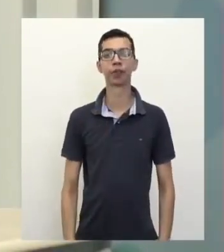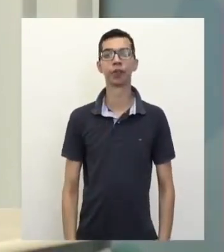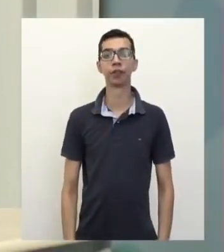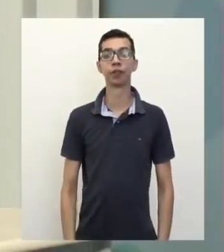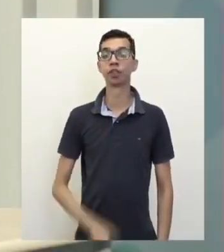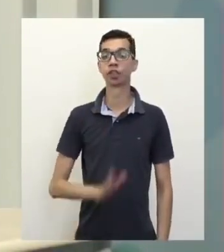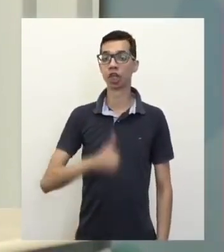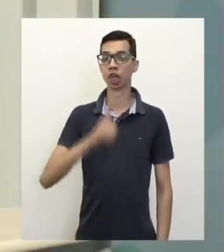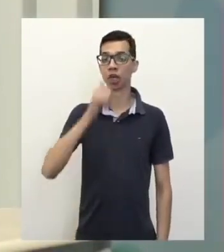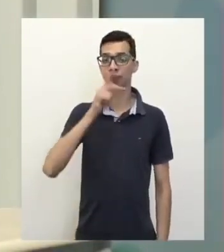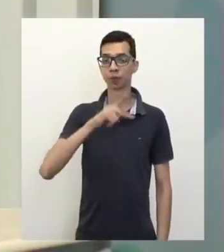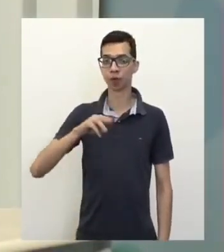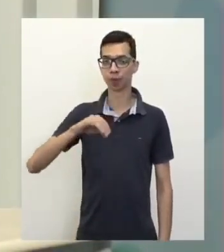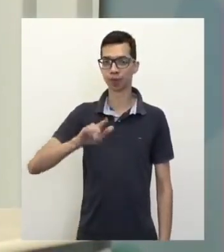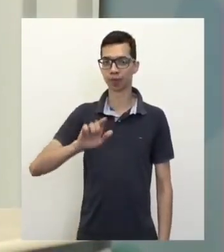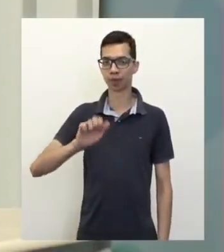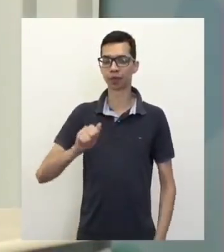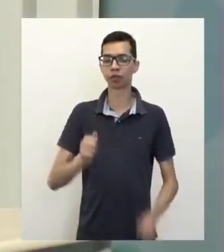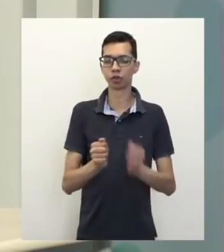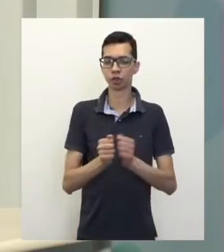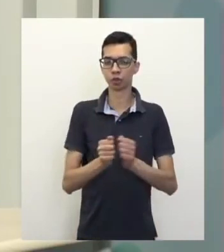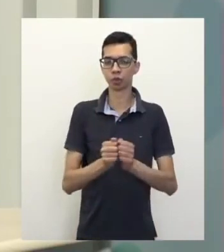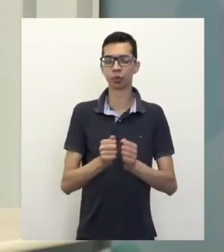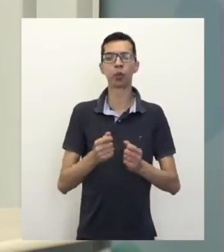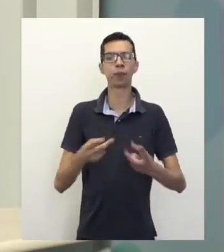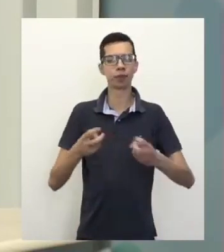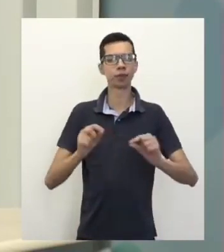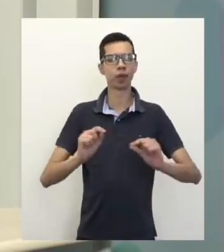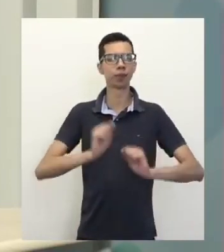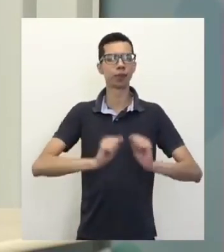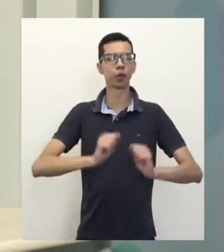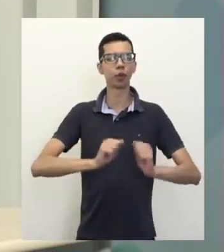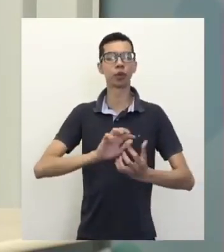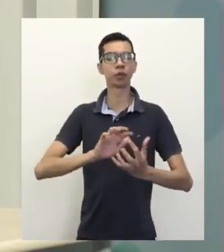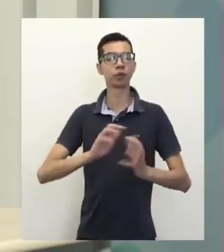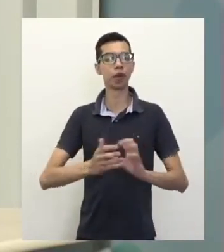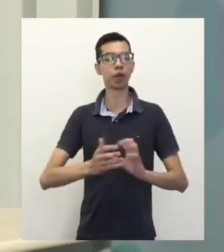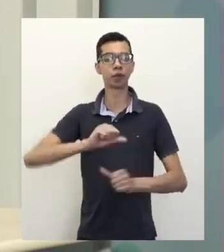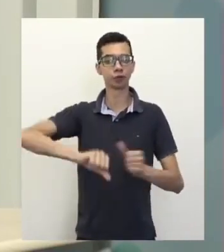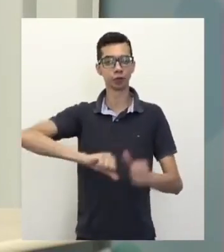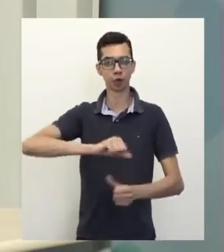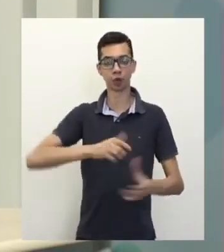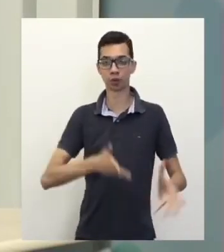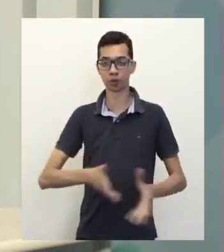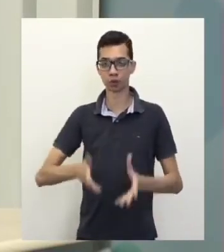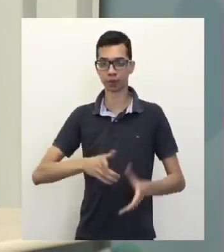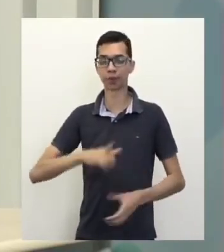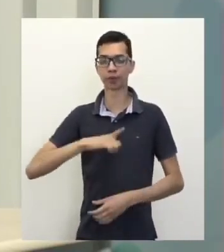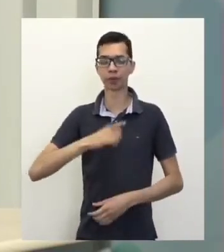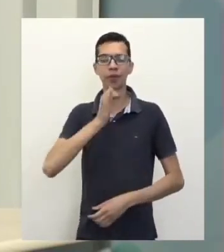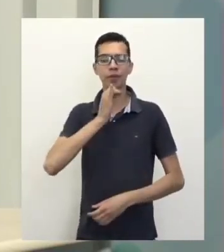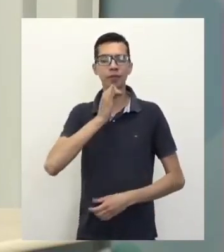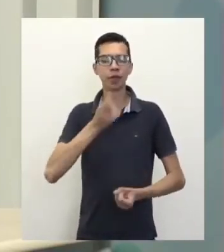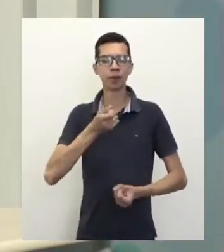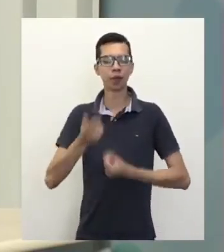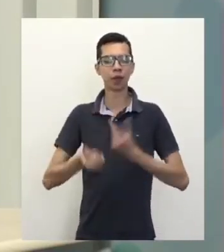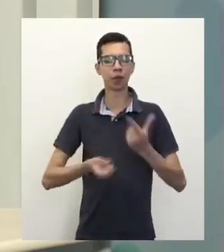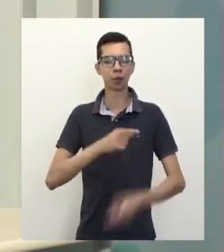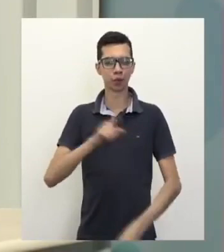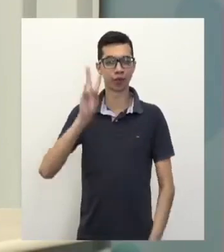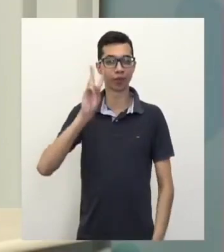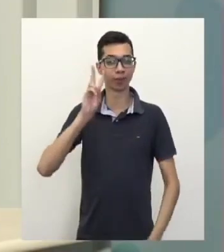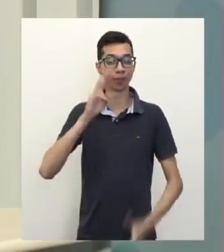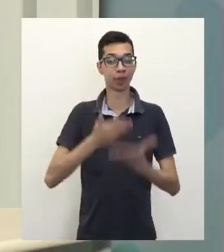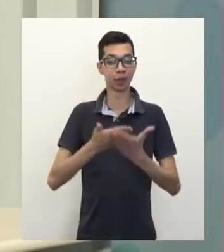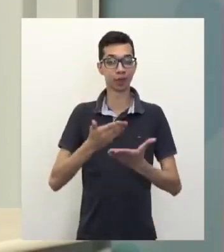bastante essa questão da indústria de transformação. Então, a gente trouxe aqui alguns exemplos, né? Vocês devem lembrar daquela aula